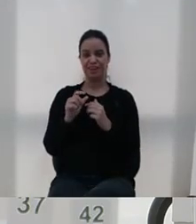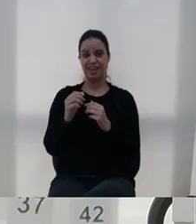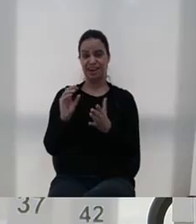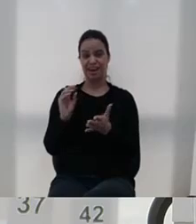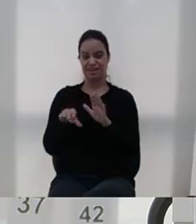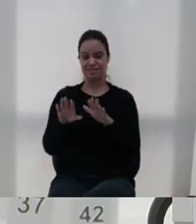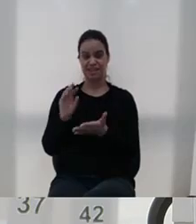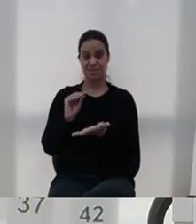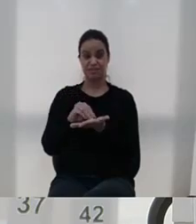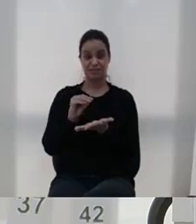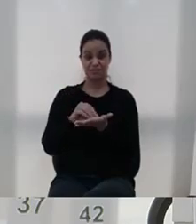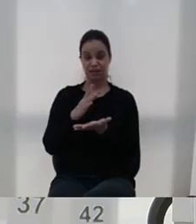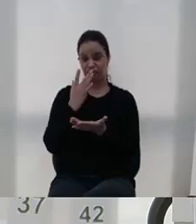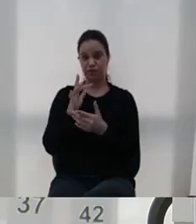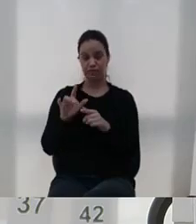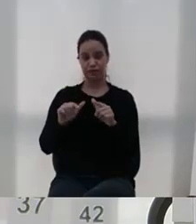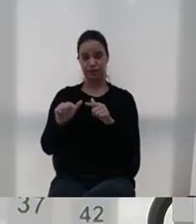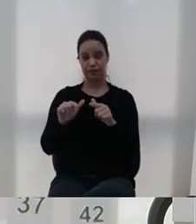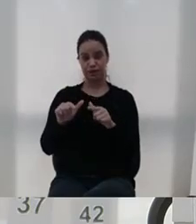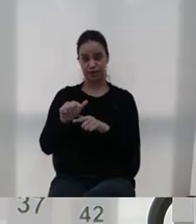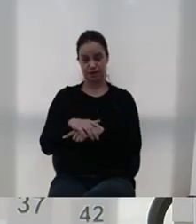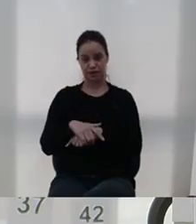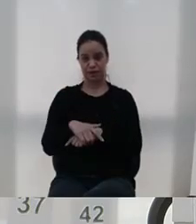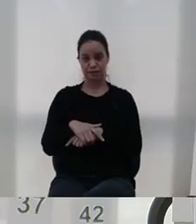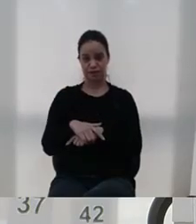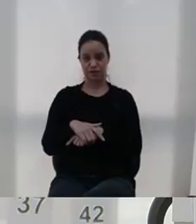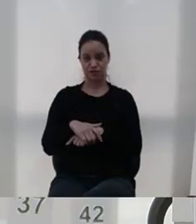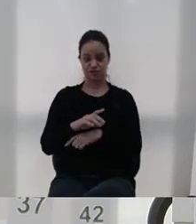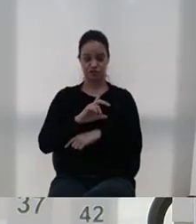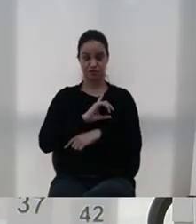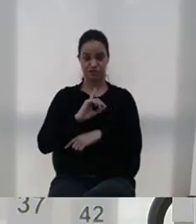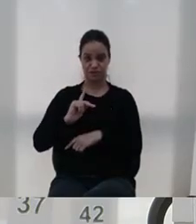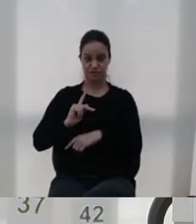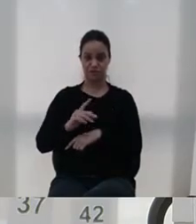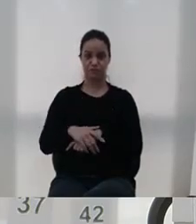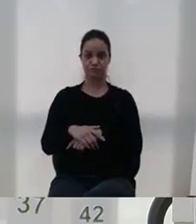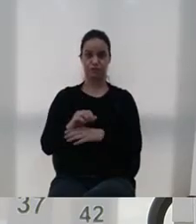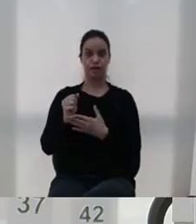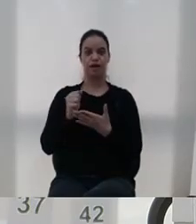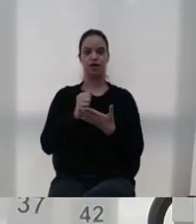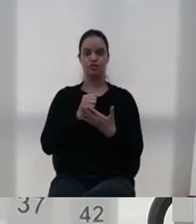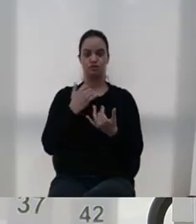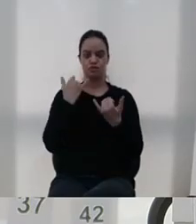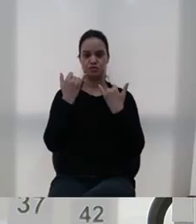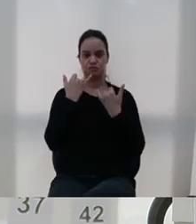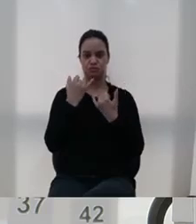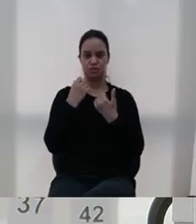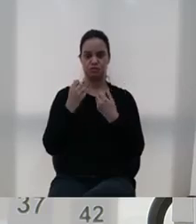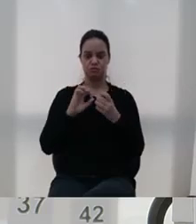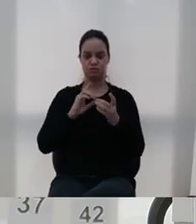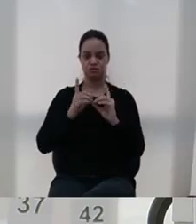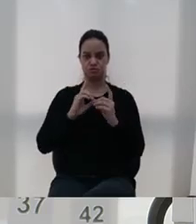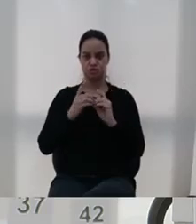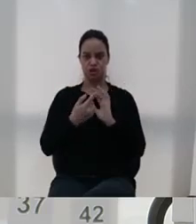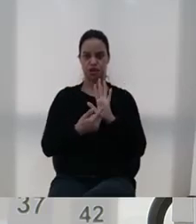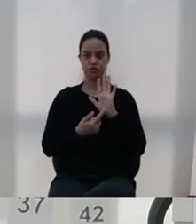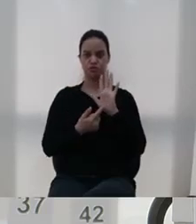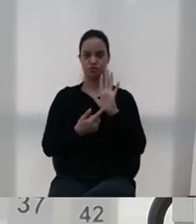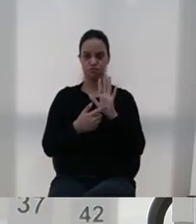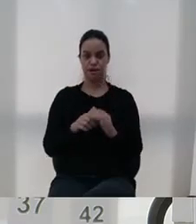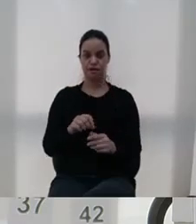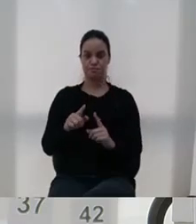suficiente uma parametrização apenas por meio de números de defensores públicos. Eu trouxe dados aqui de uma unidade com mais de 78